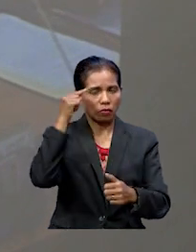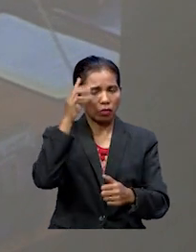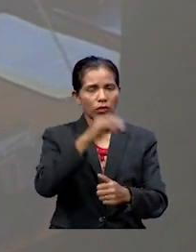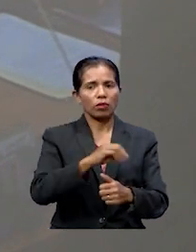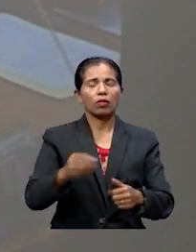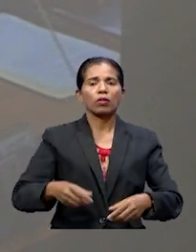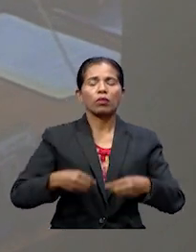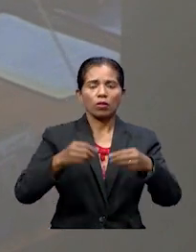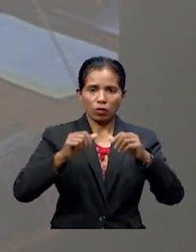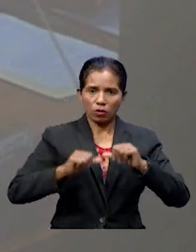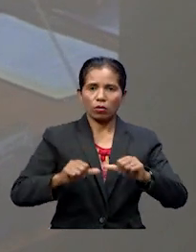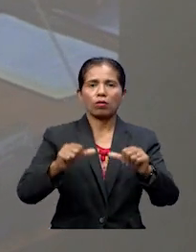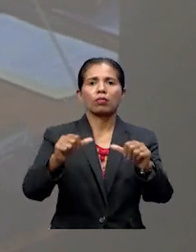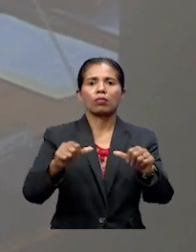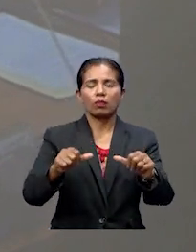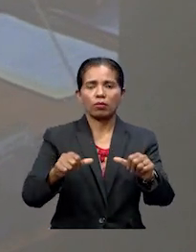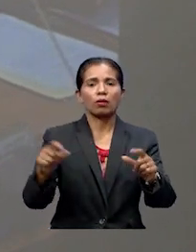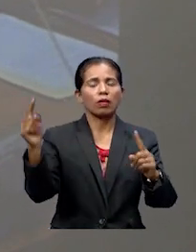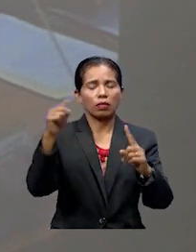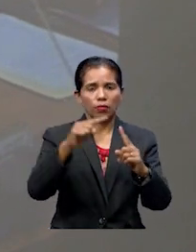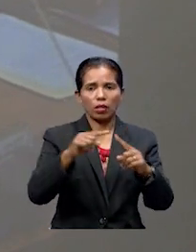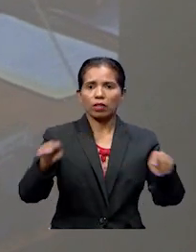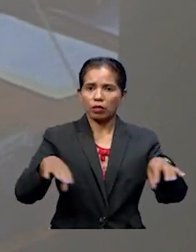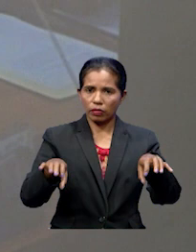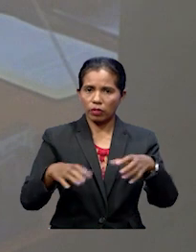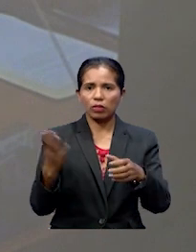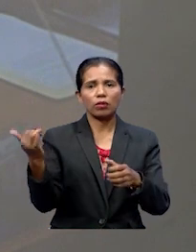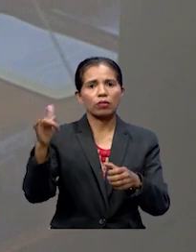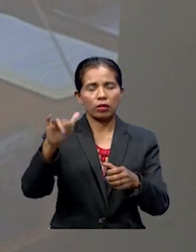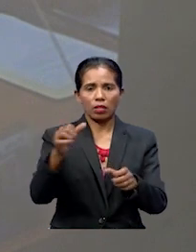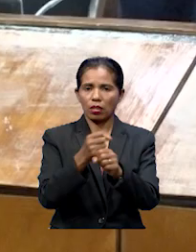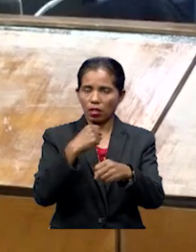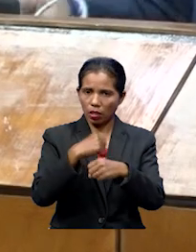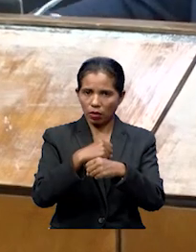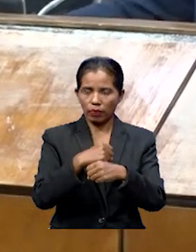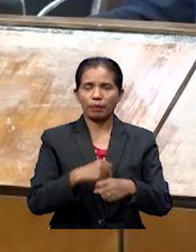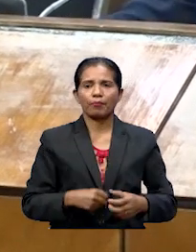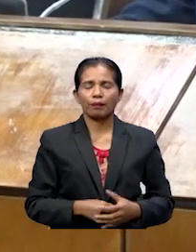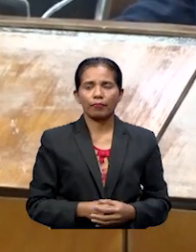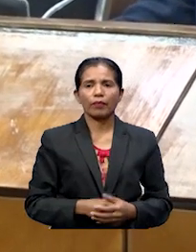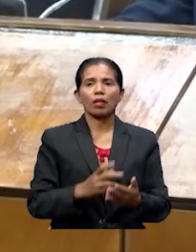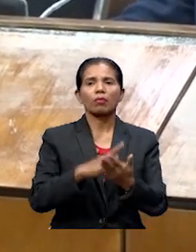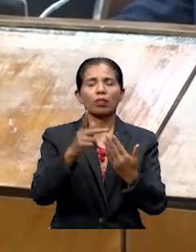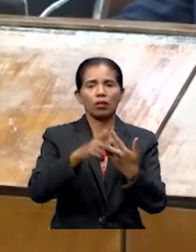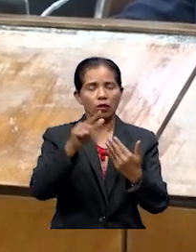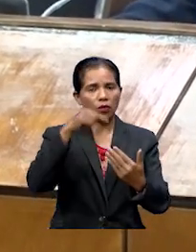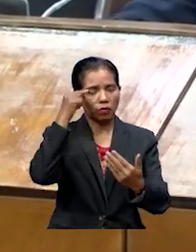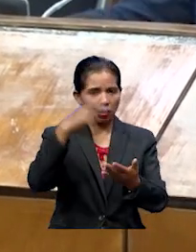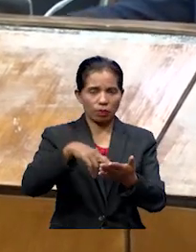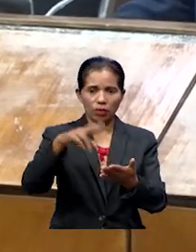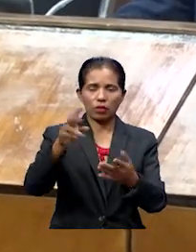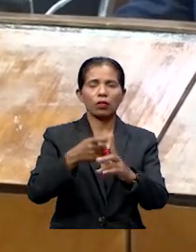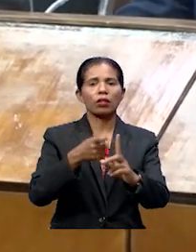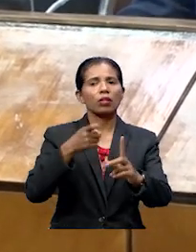onde foi continuidade para o serviço CIRA, Nebema Kalaona Kalai. Programa nebe governo aprova ne